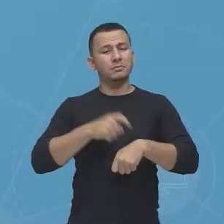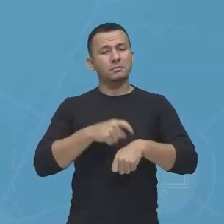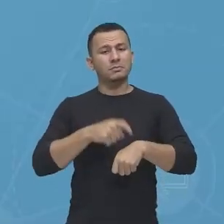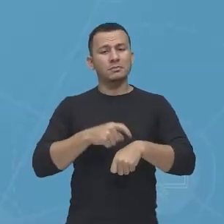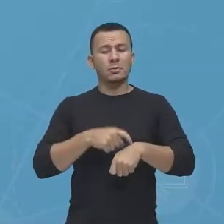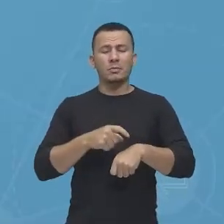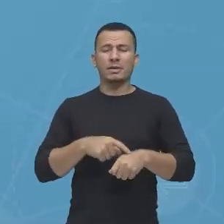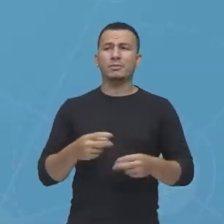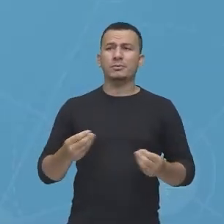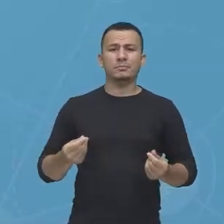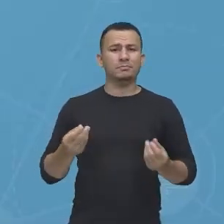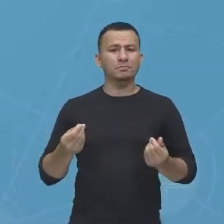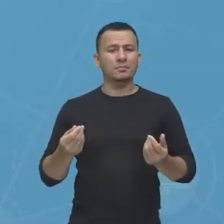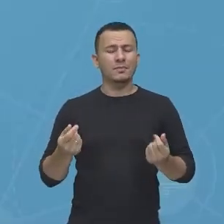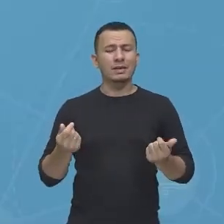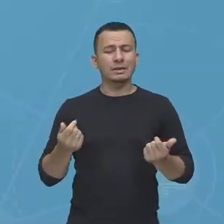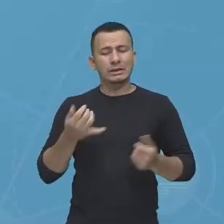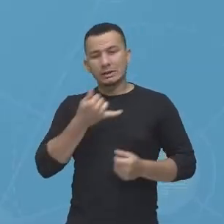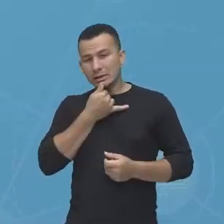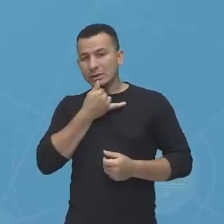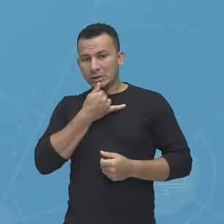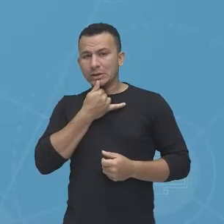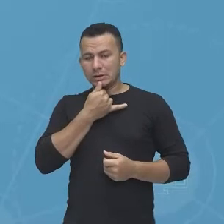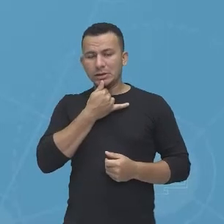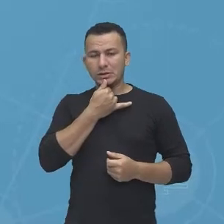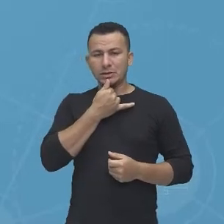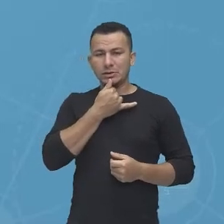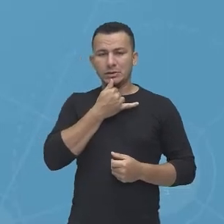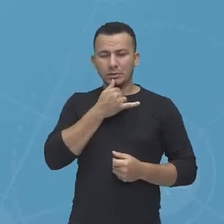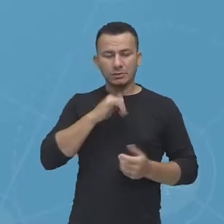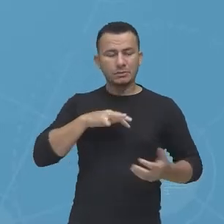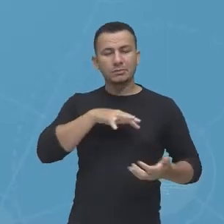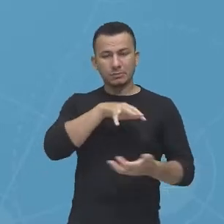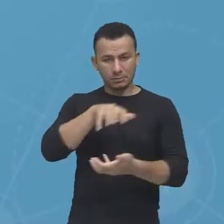muito dramático da geopolítica